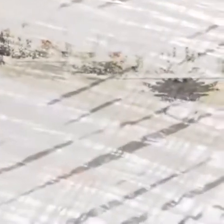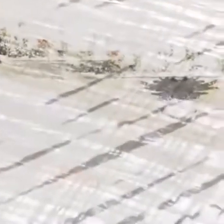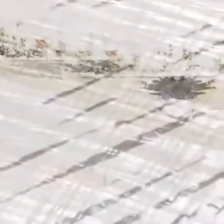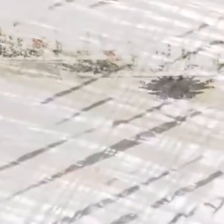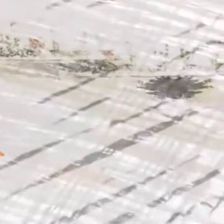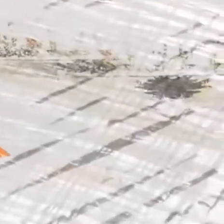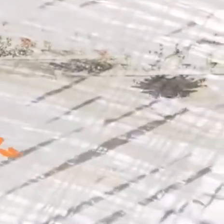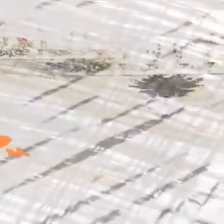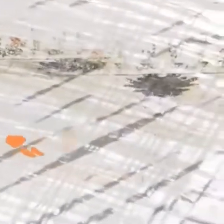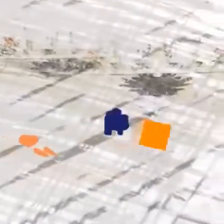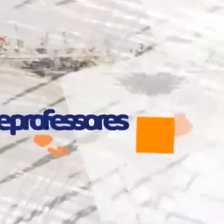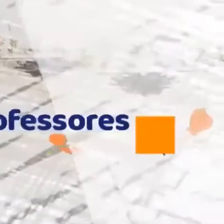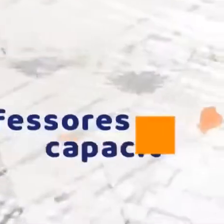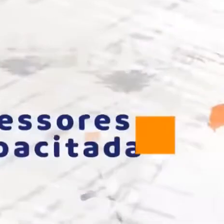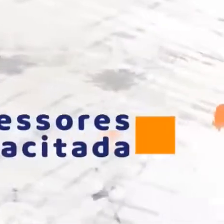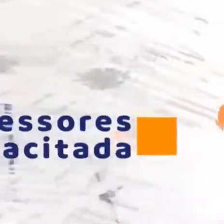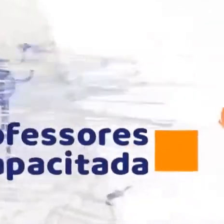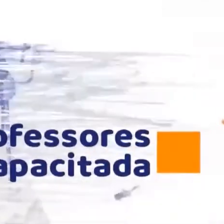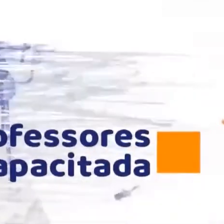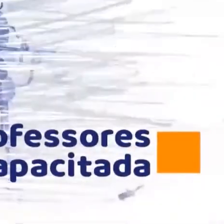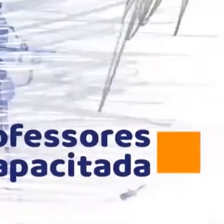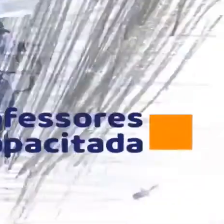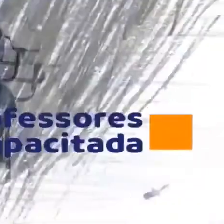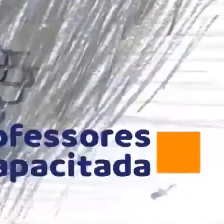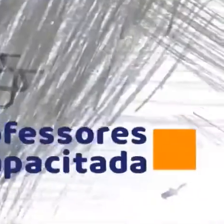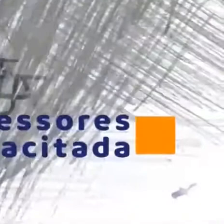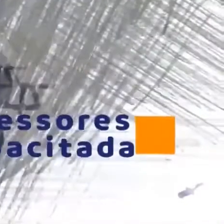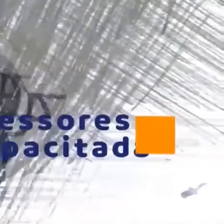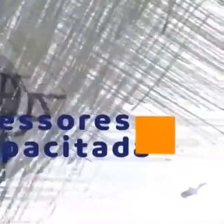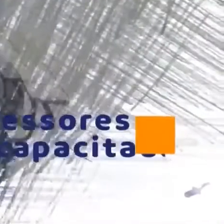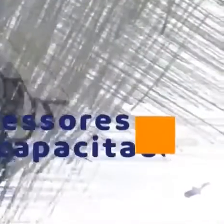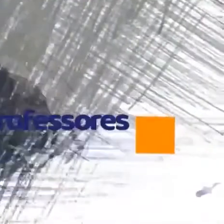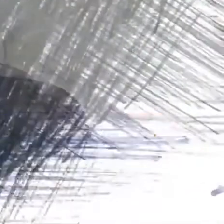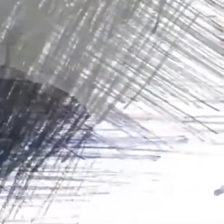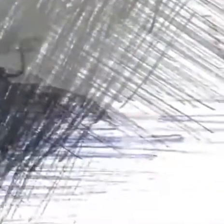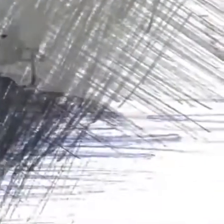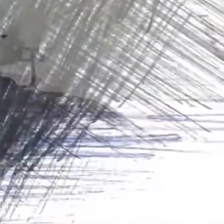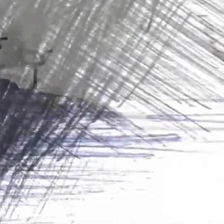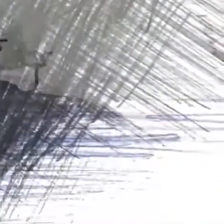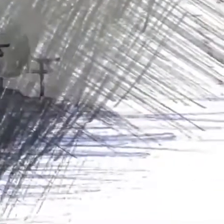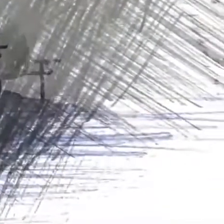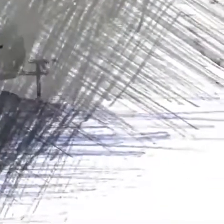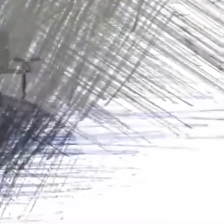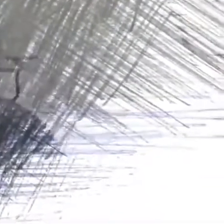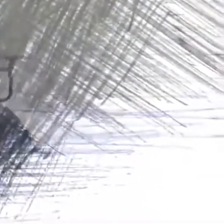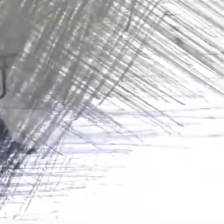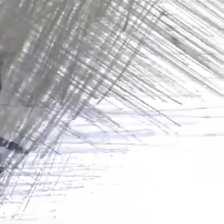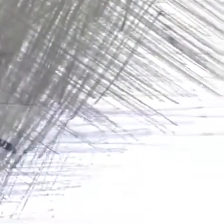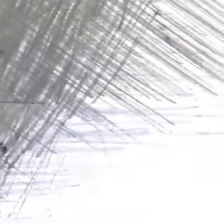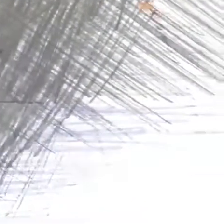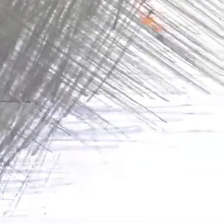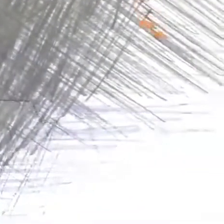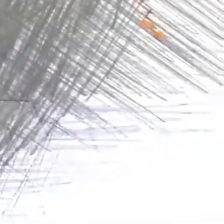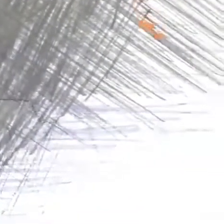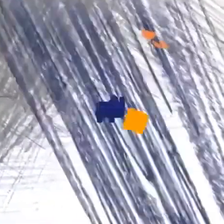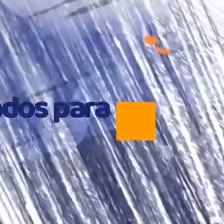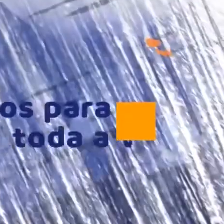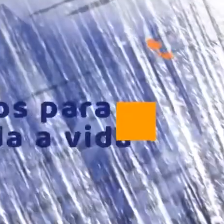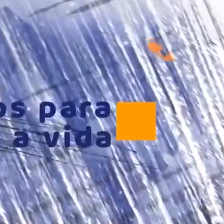aprendizagem, equipe de professores capacitada, além de uma excelente infraestrutura para proporcionar ao seu